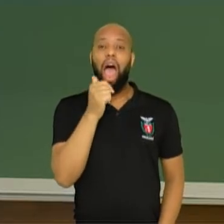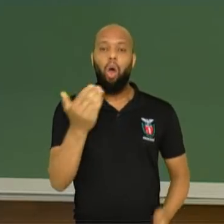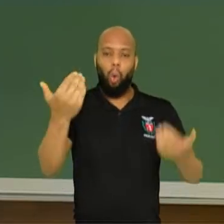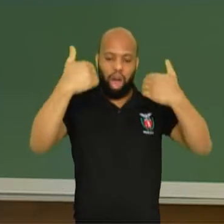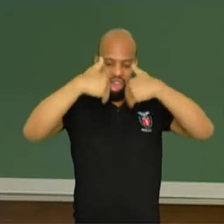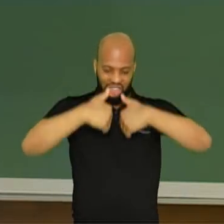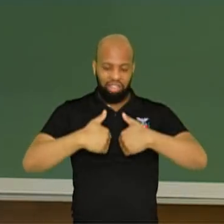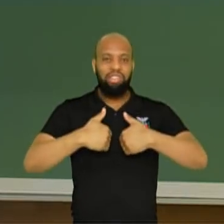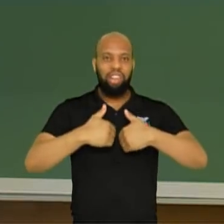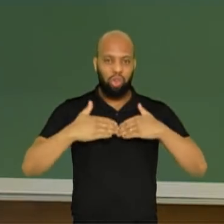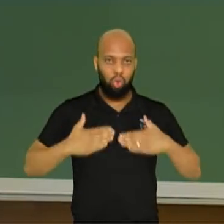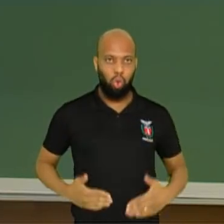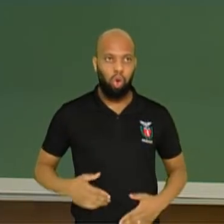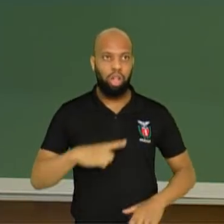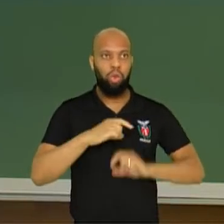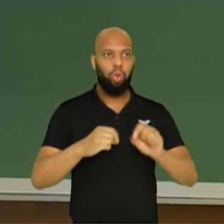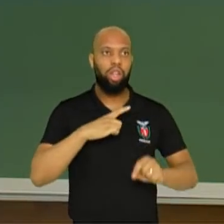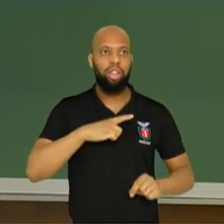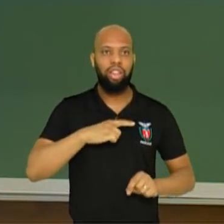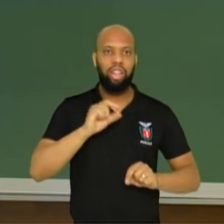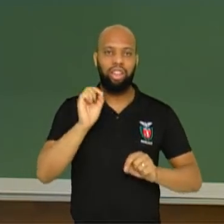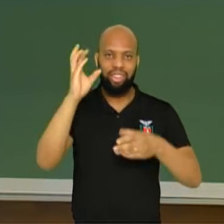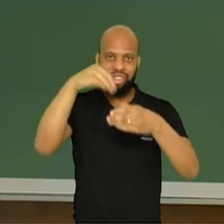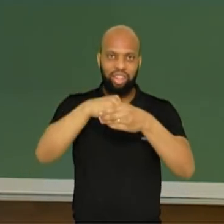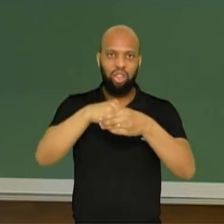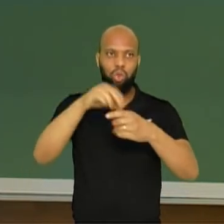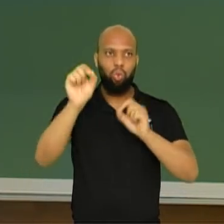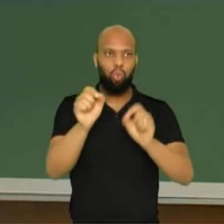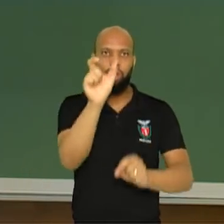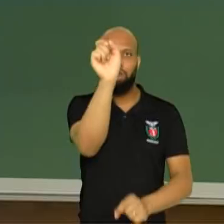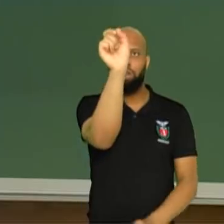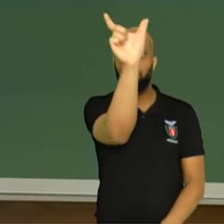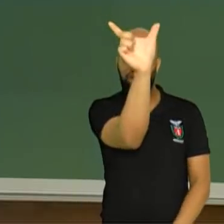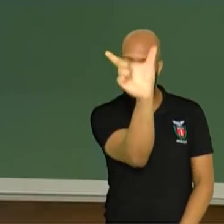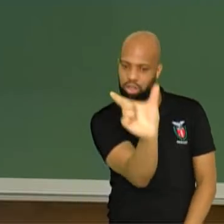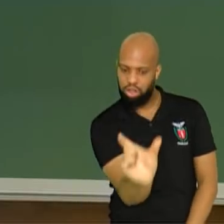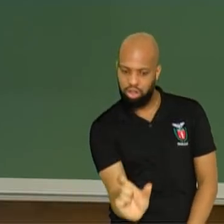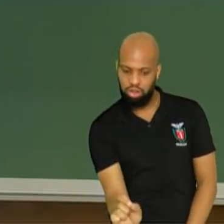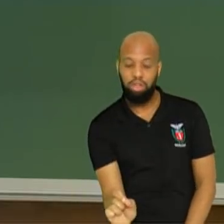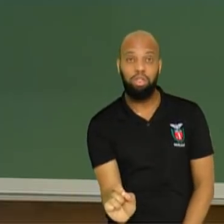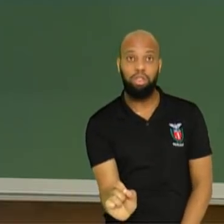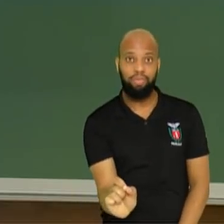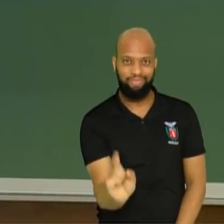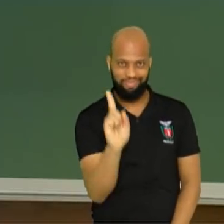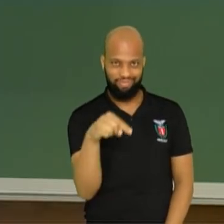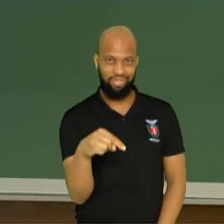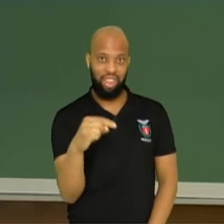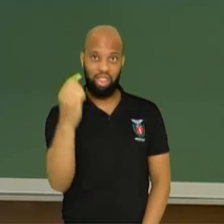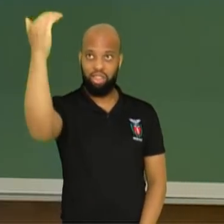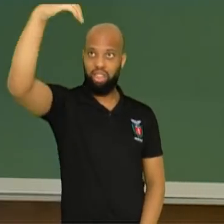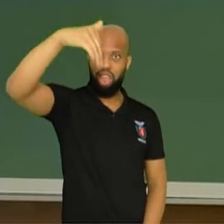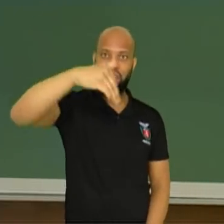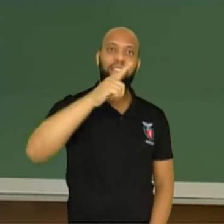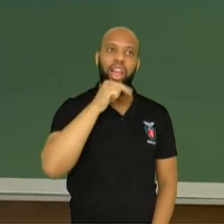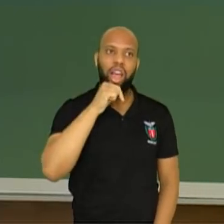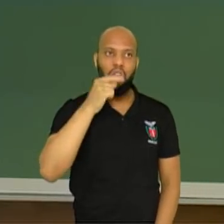do porífero, ela vai ter um espaço. E esse espaço vai se chamar átrio. Então entra pelo poro e vai para